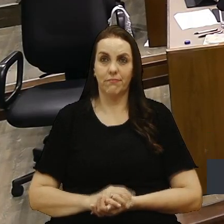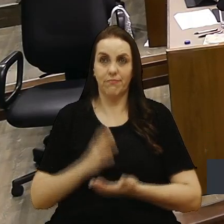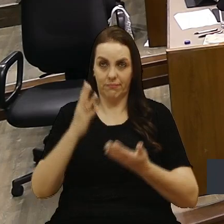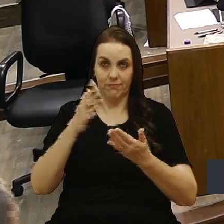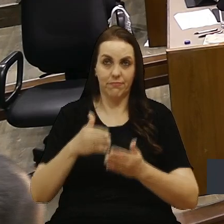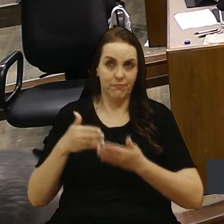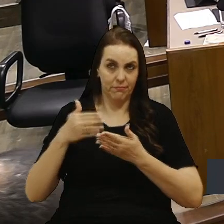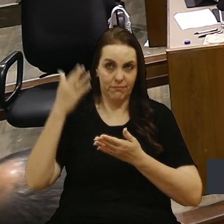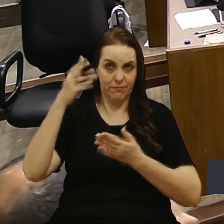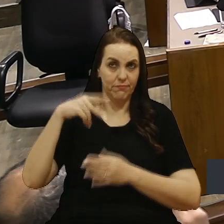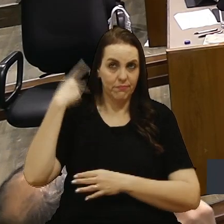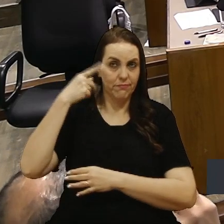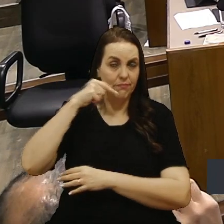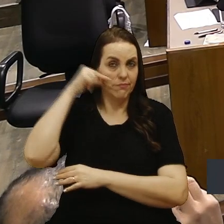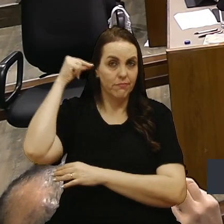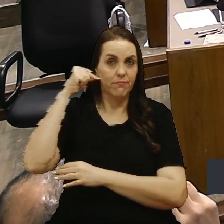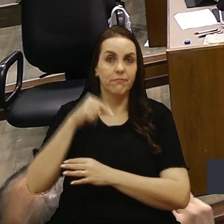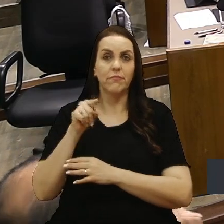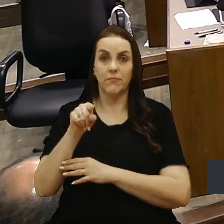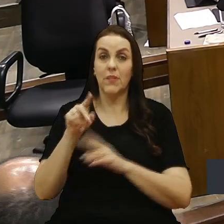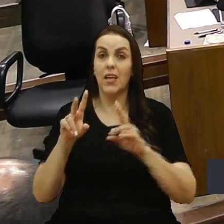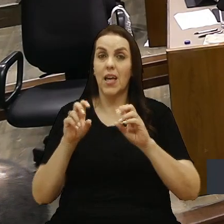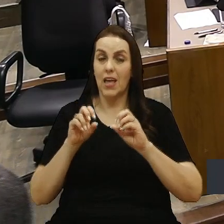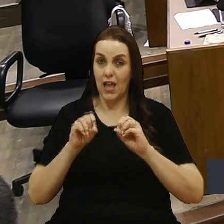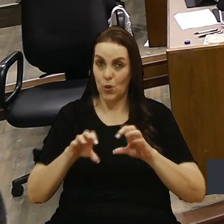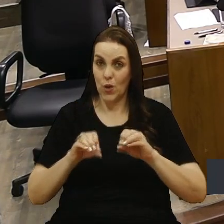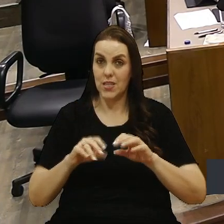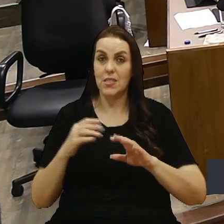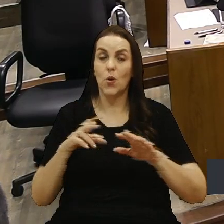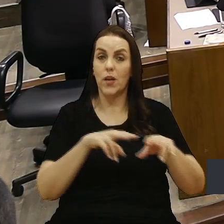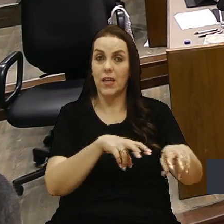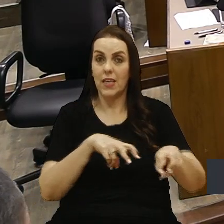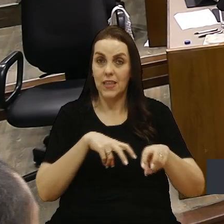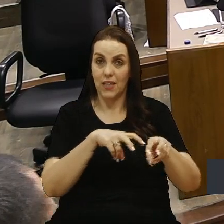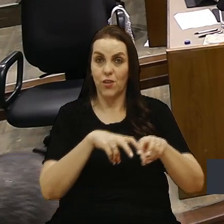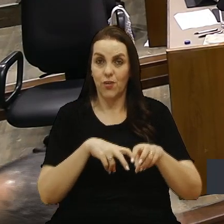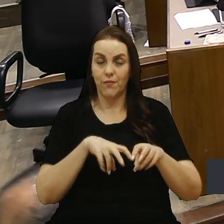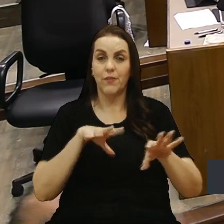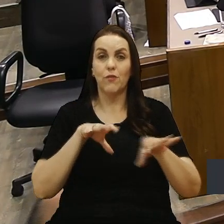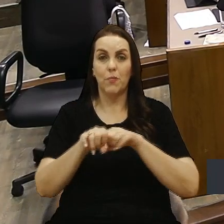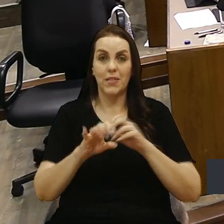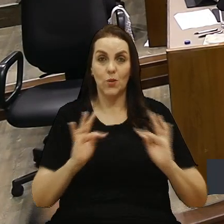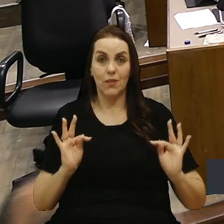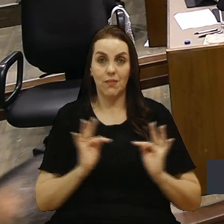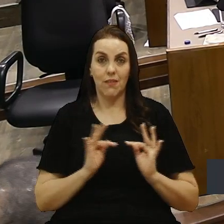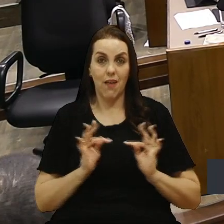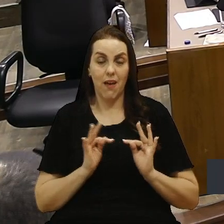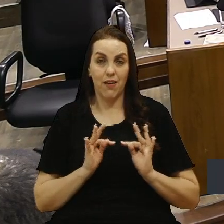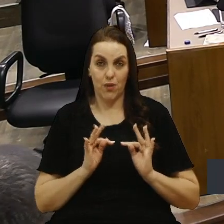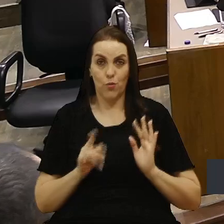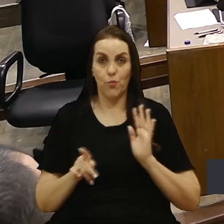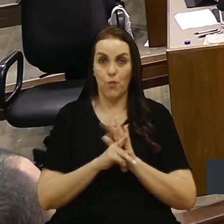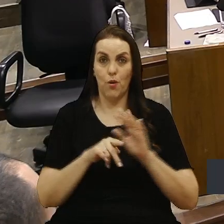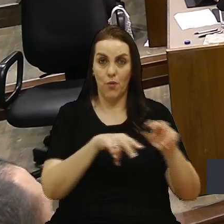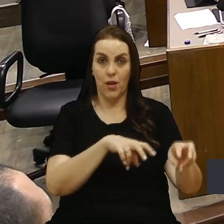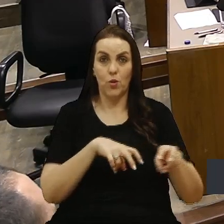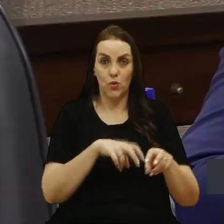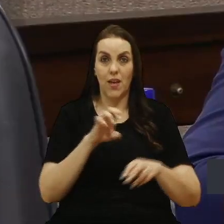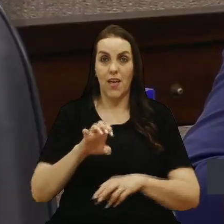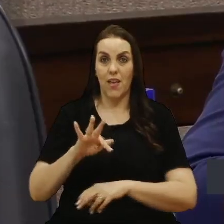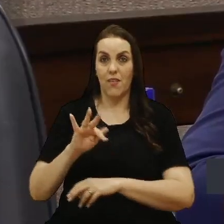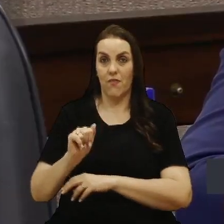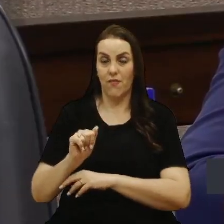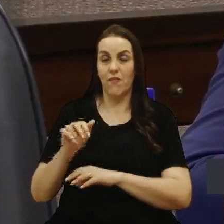assunto importante que é relacionado à educação no interior, né? A formação de técnicos agrícolas, isso a EFA Serra faz muito bem, e